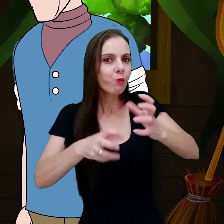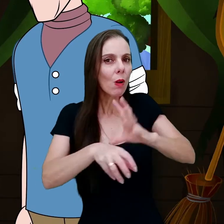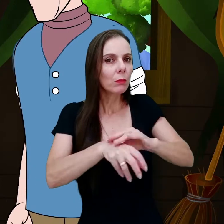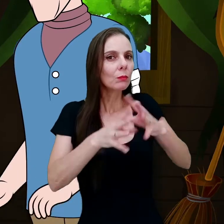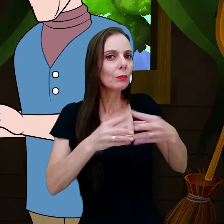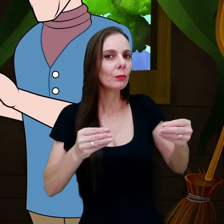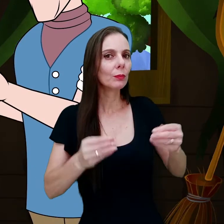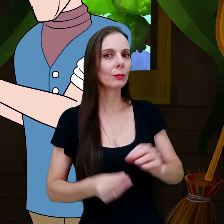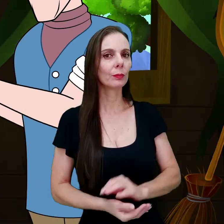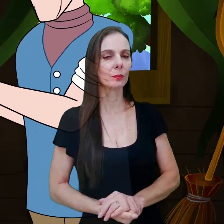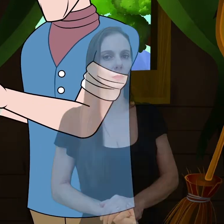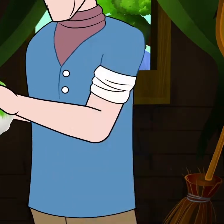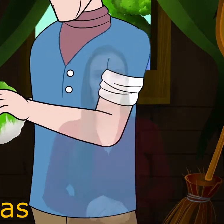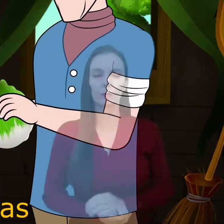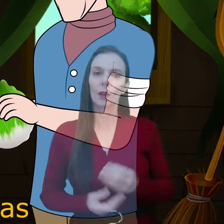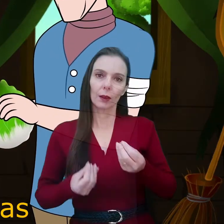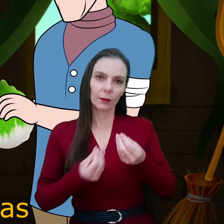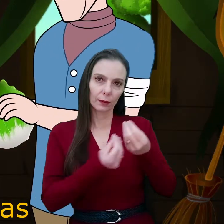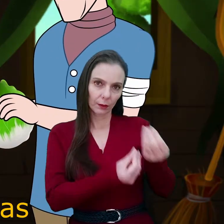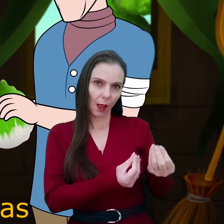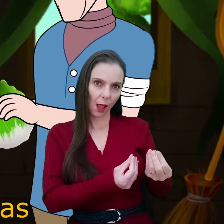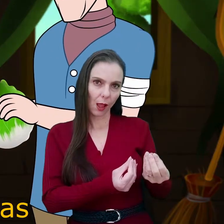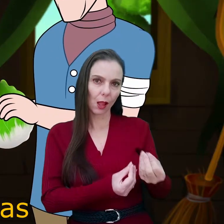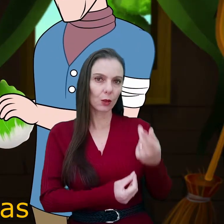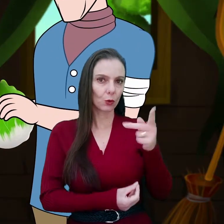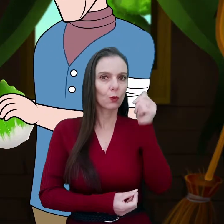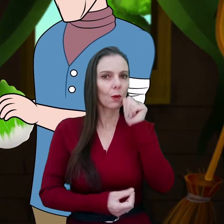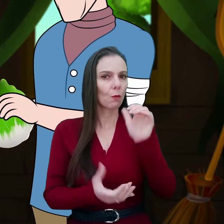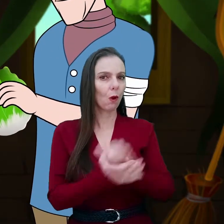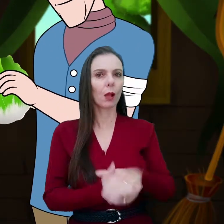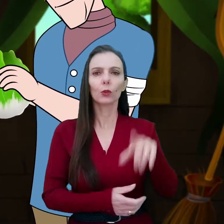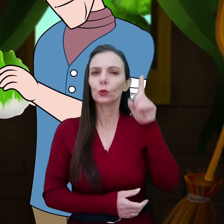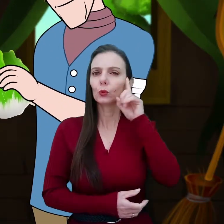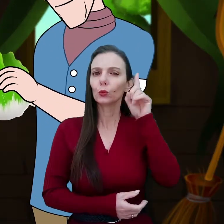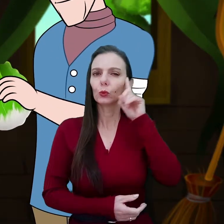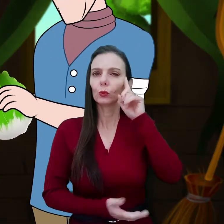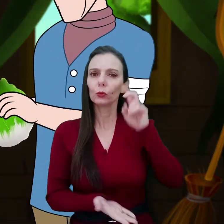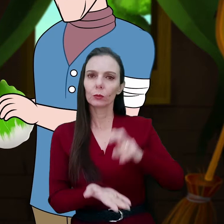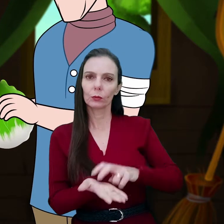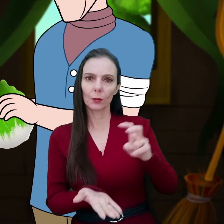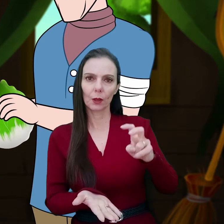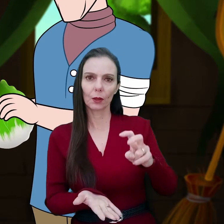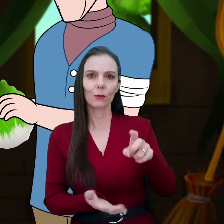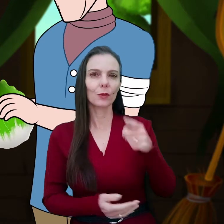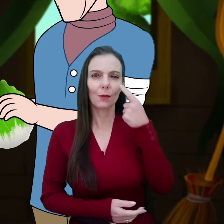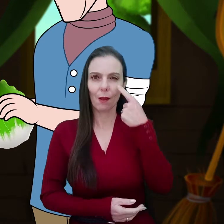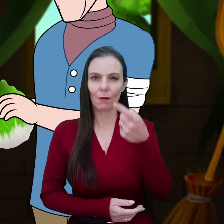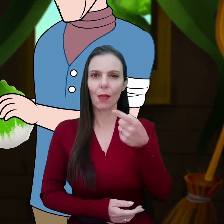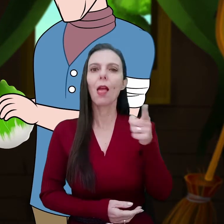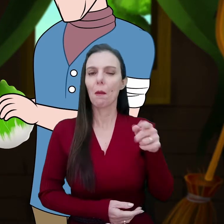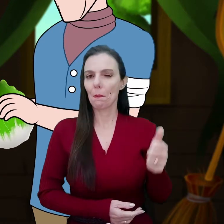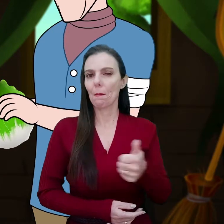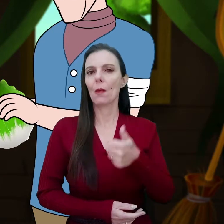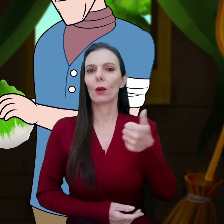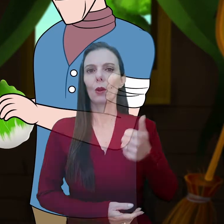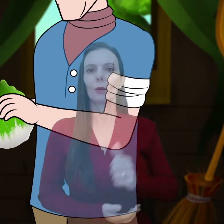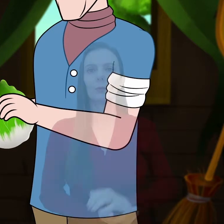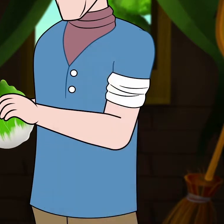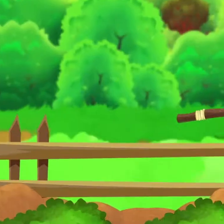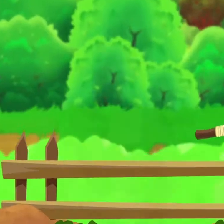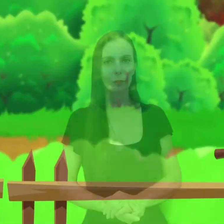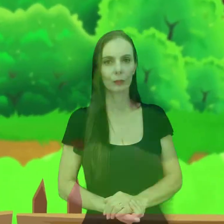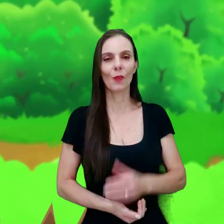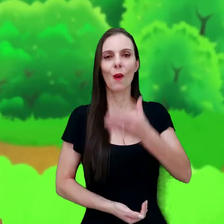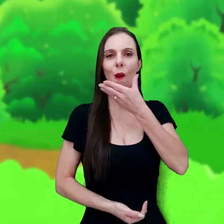da cura. Dê um pouco dessas ervas para sua mulher toda manhã. Você verá que ela vai